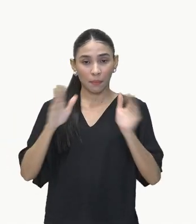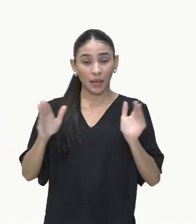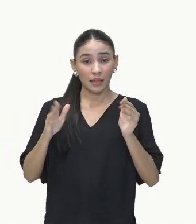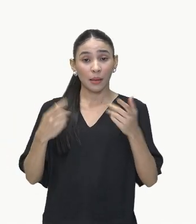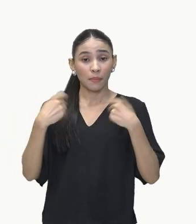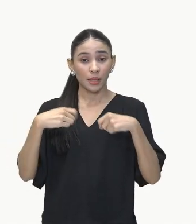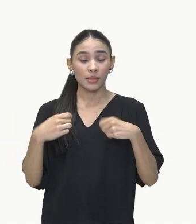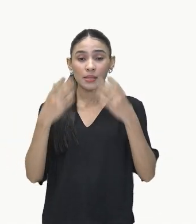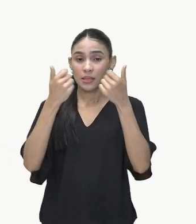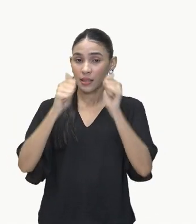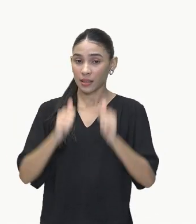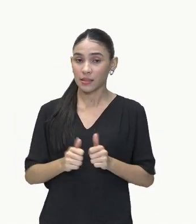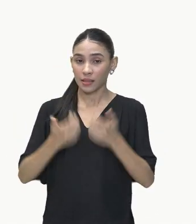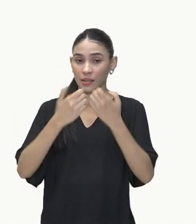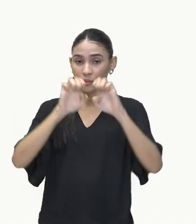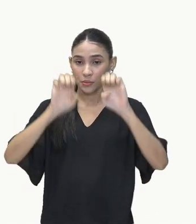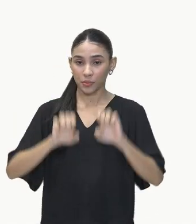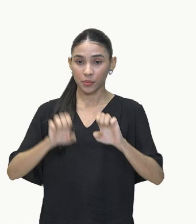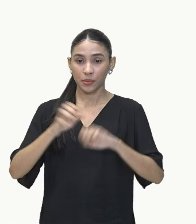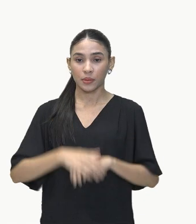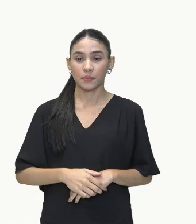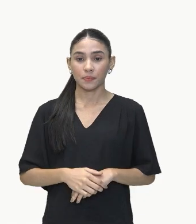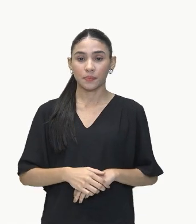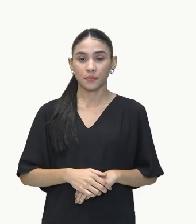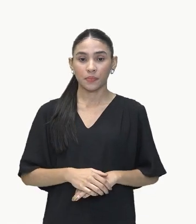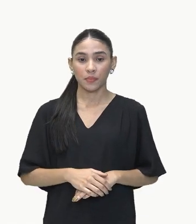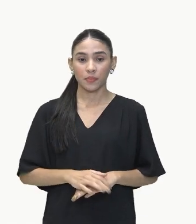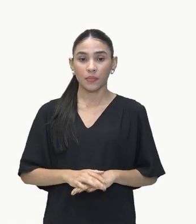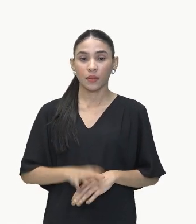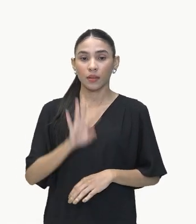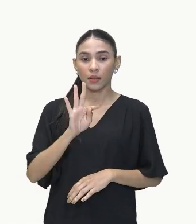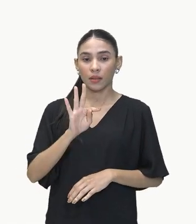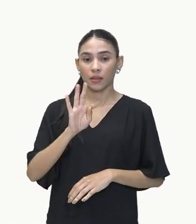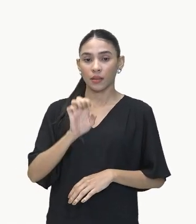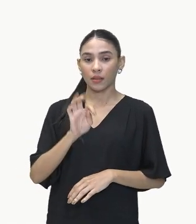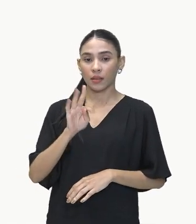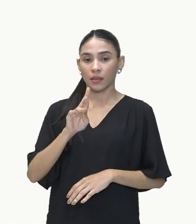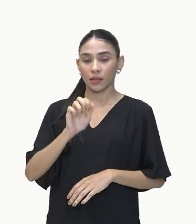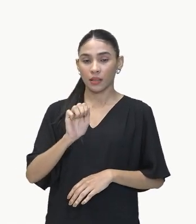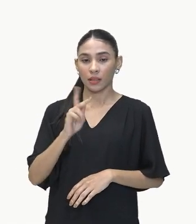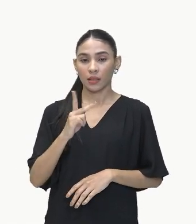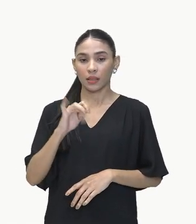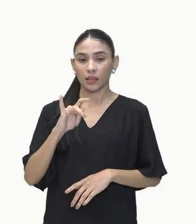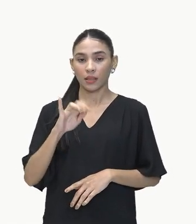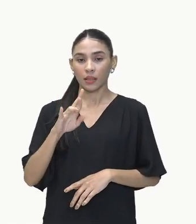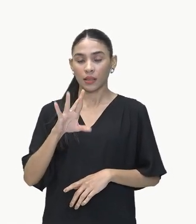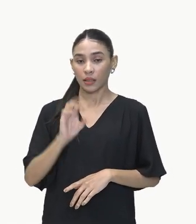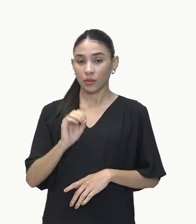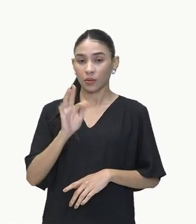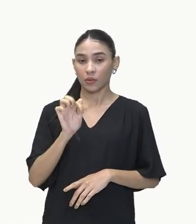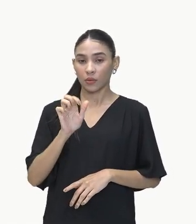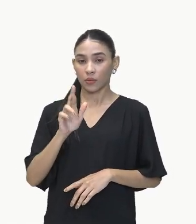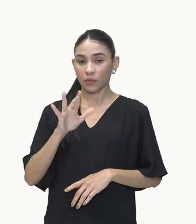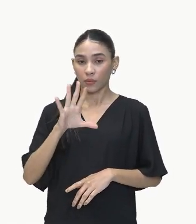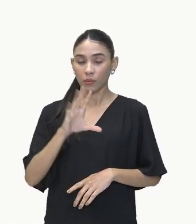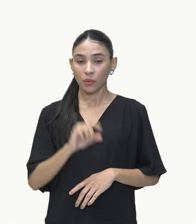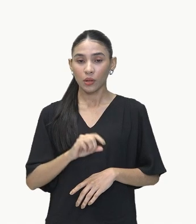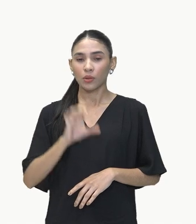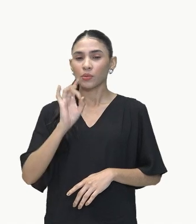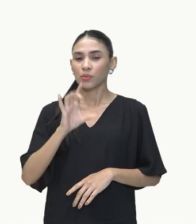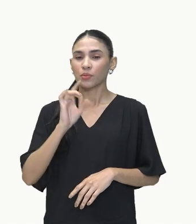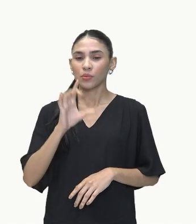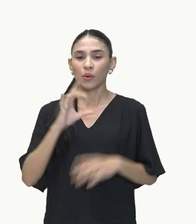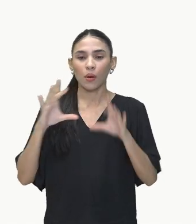estrutura. Voltando aqui, o tetrahidrofurano é uma cadeia, só tem ligação simples, portanto, é uma